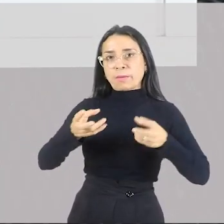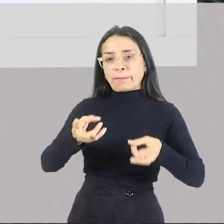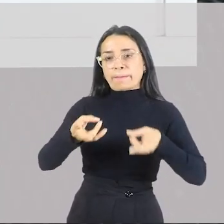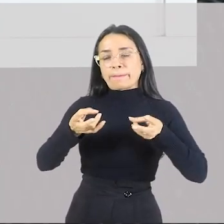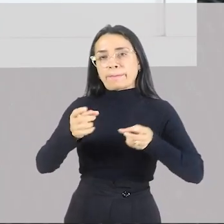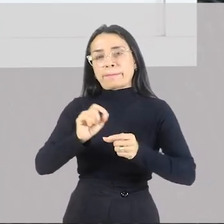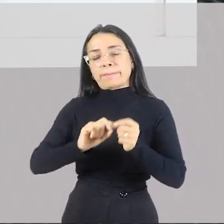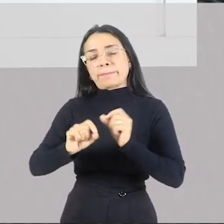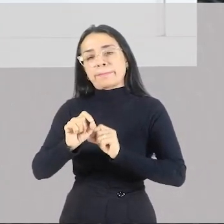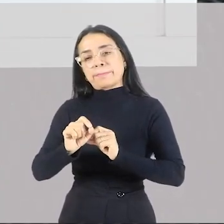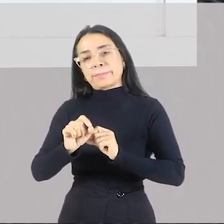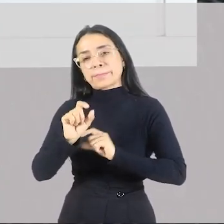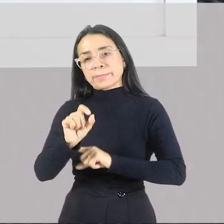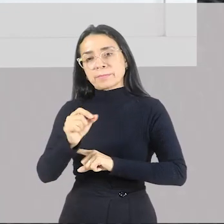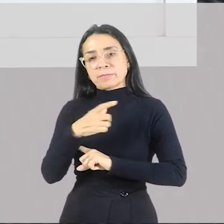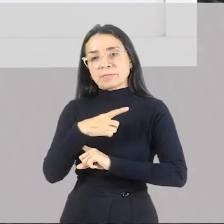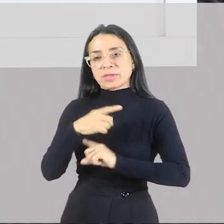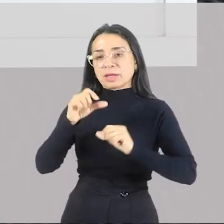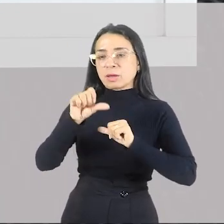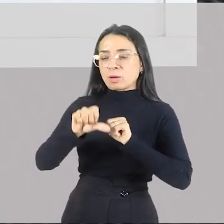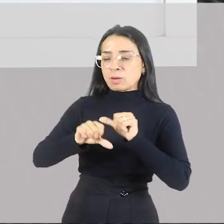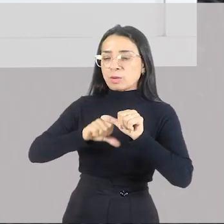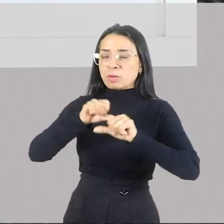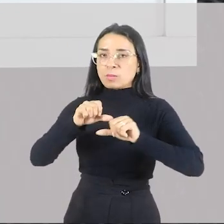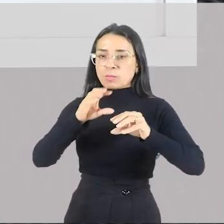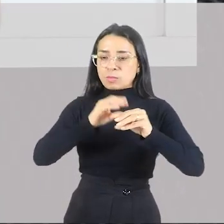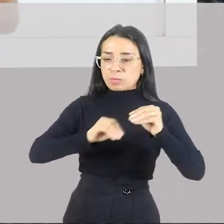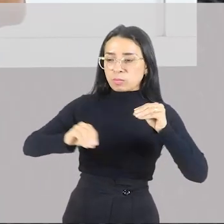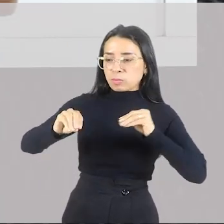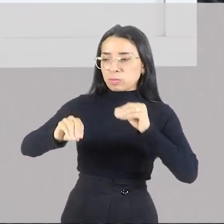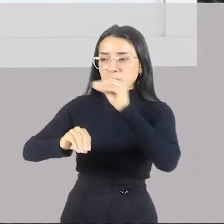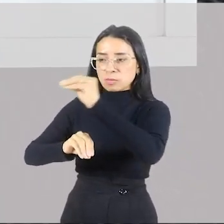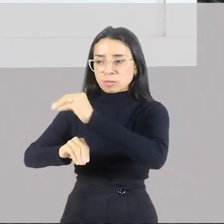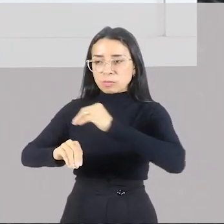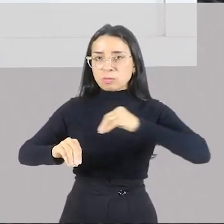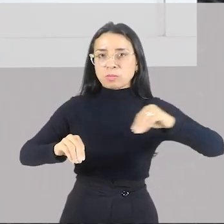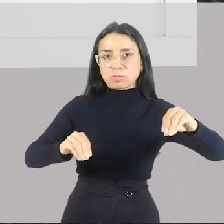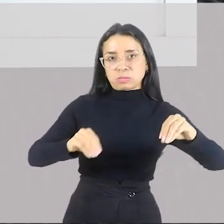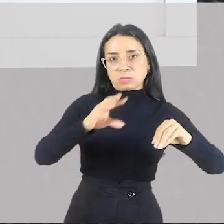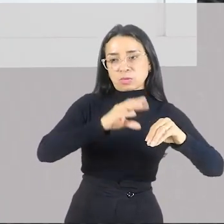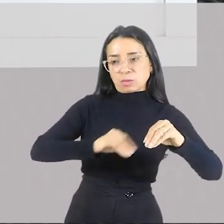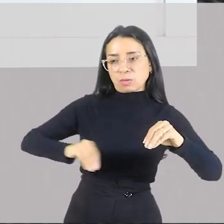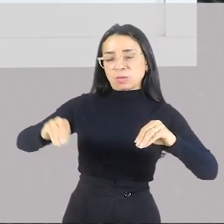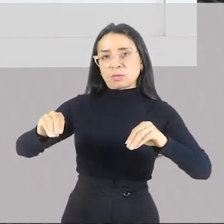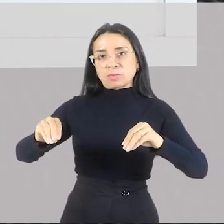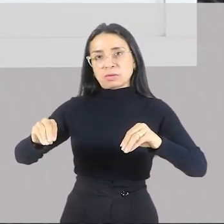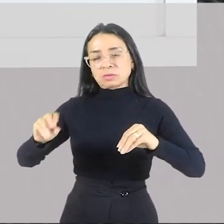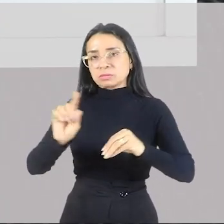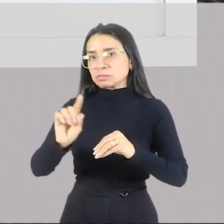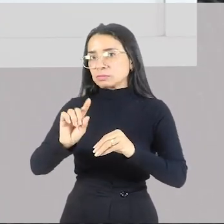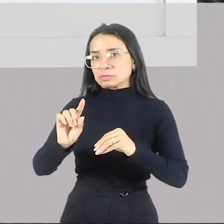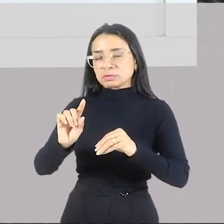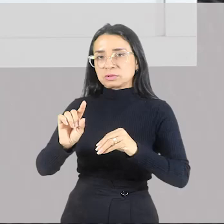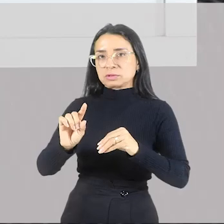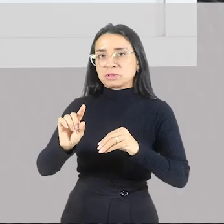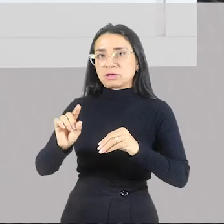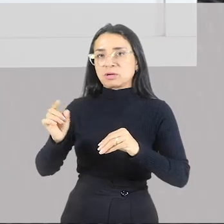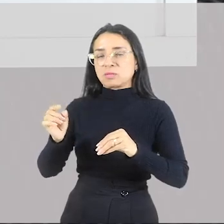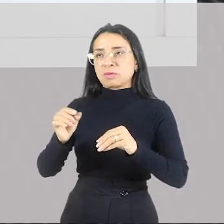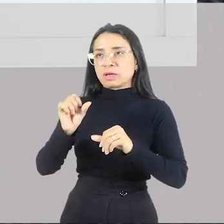perceber que você mudando os elementos de posição, isso não faz com que você forme um novo